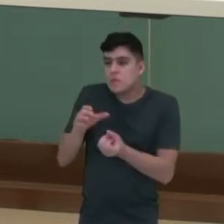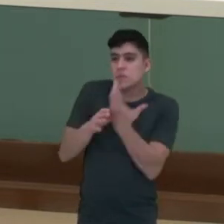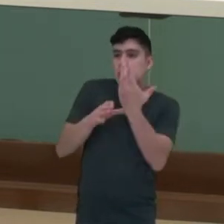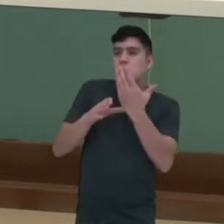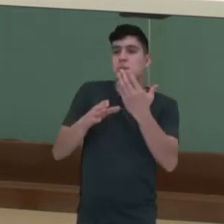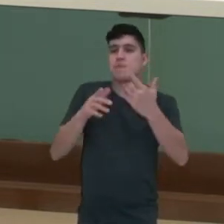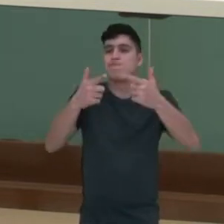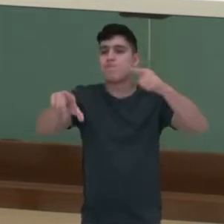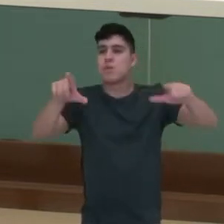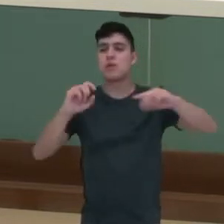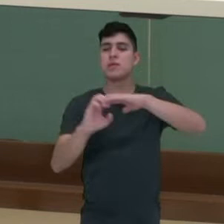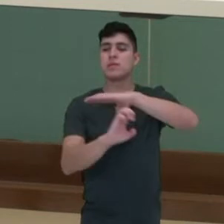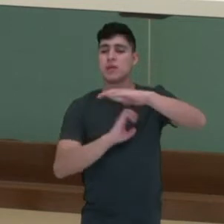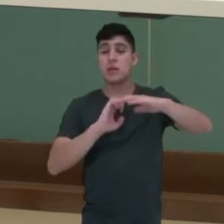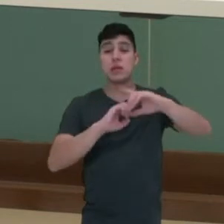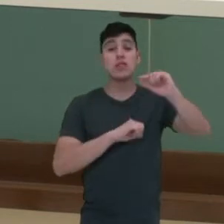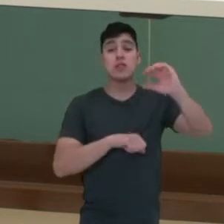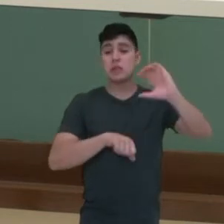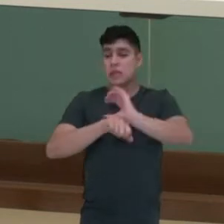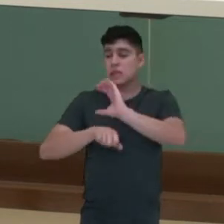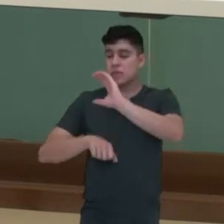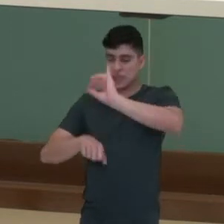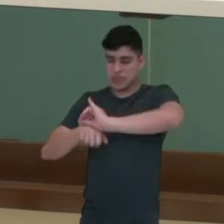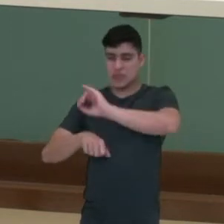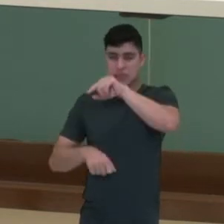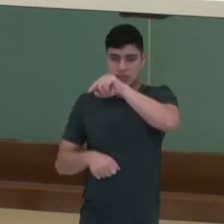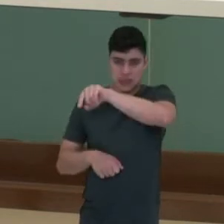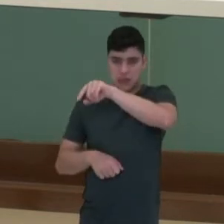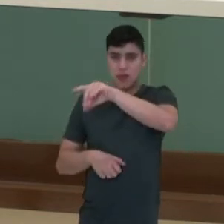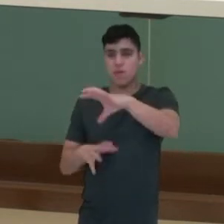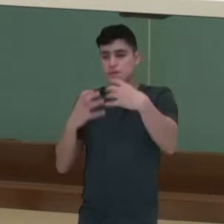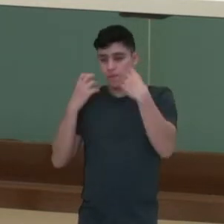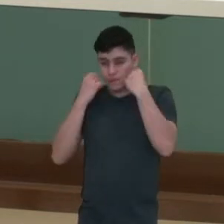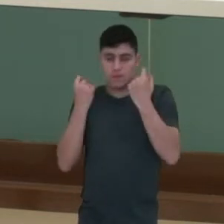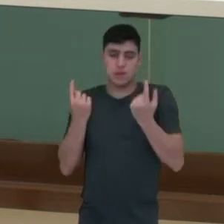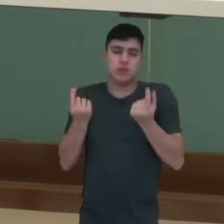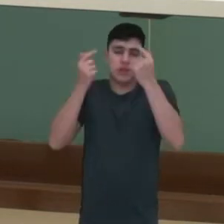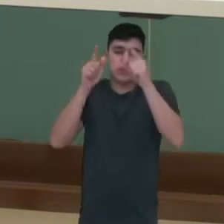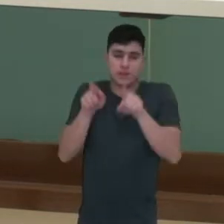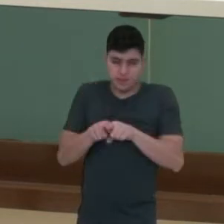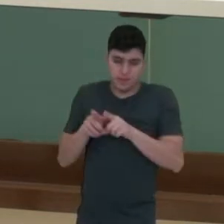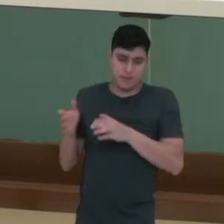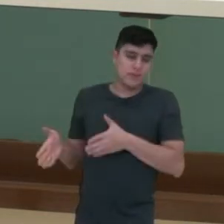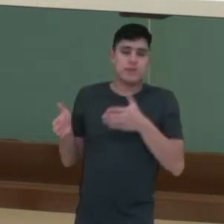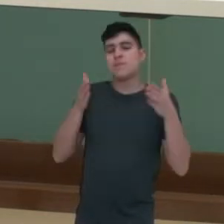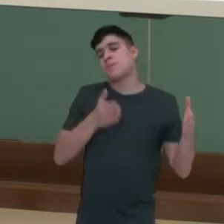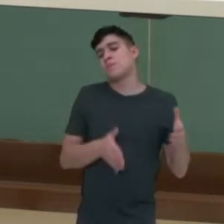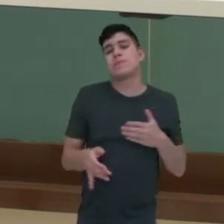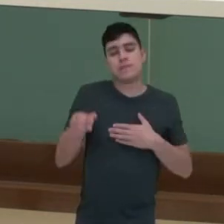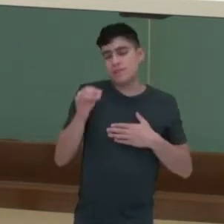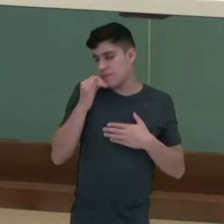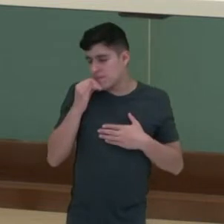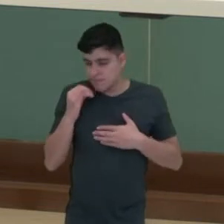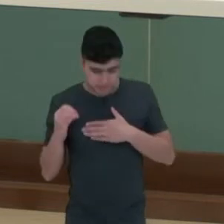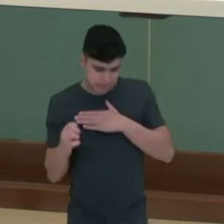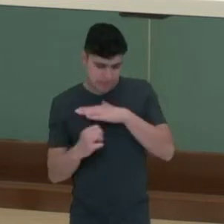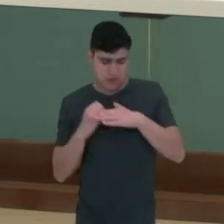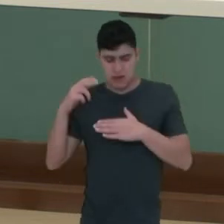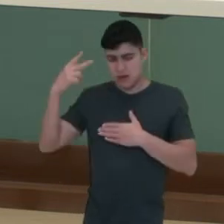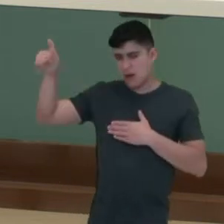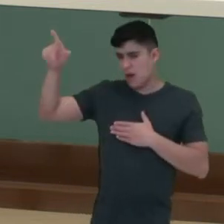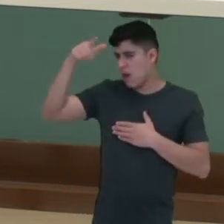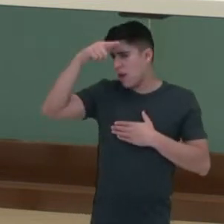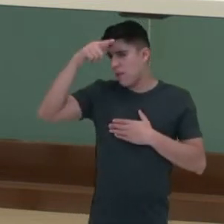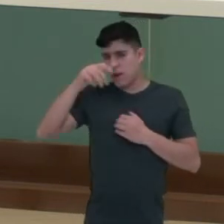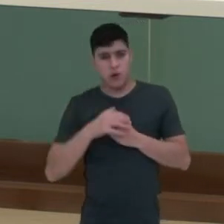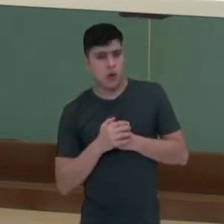e outra parte é direcionada à matriz. Então, assim, se nós pegarmos, por exemplo, uma empresa alemã,